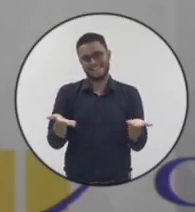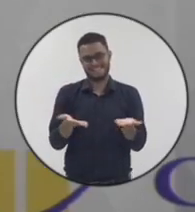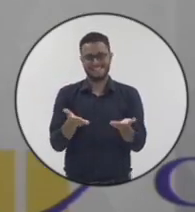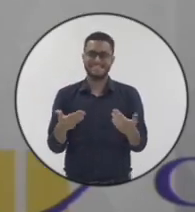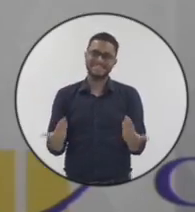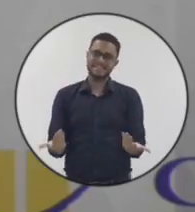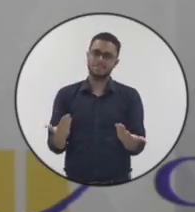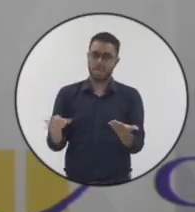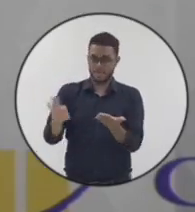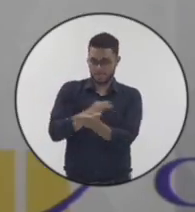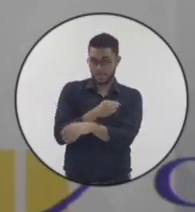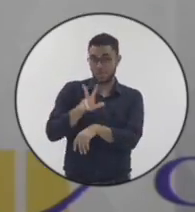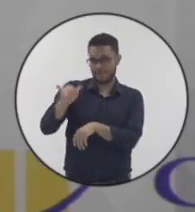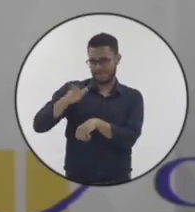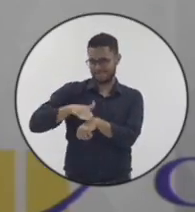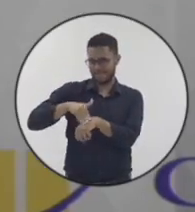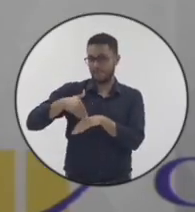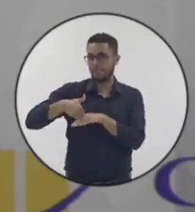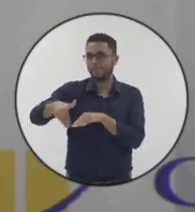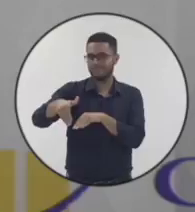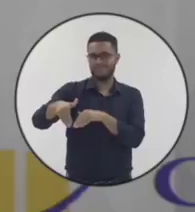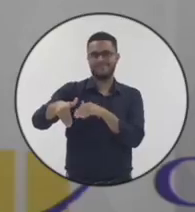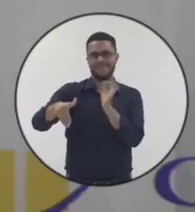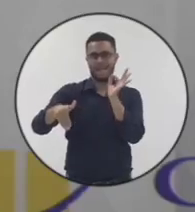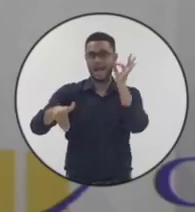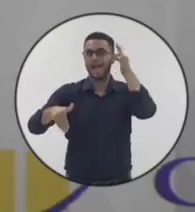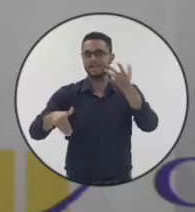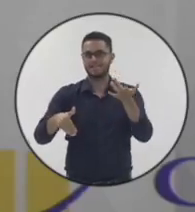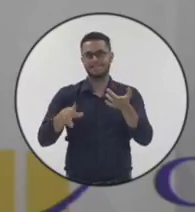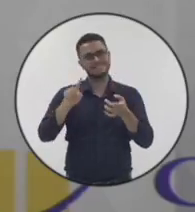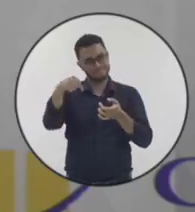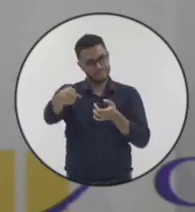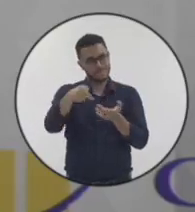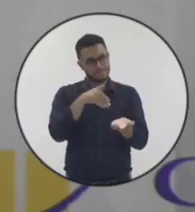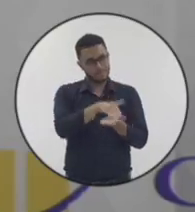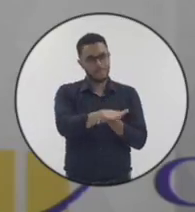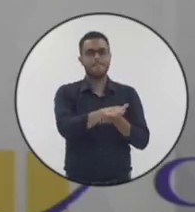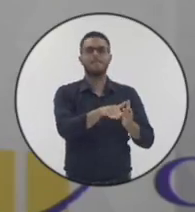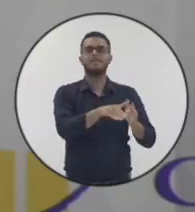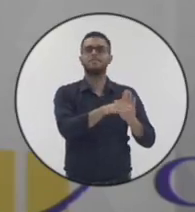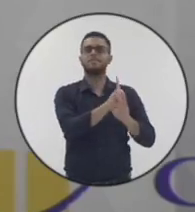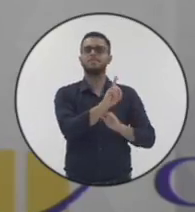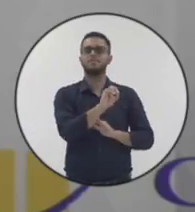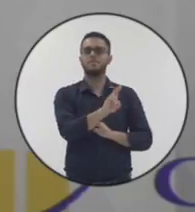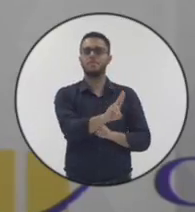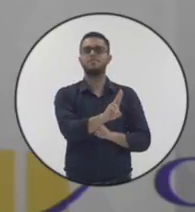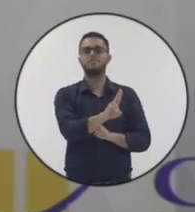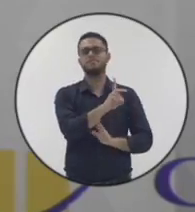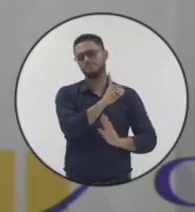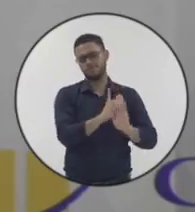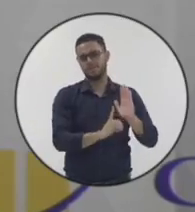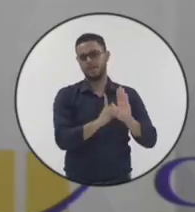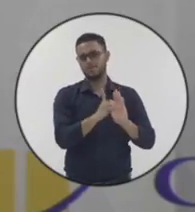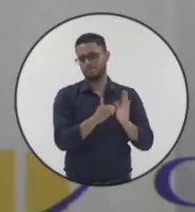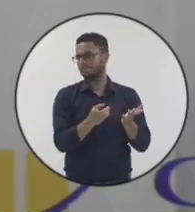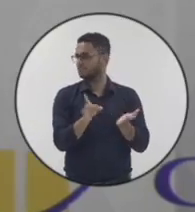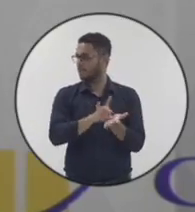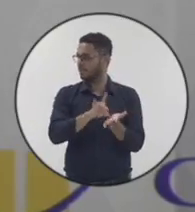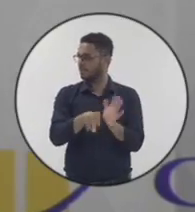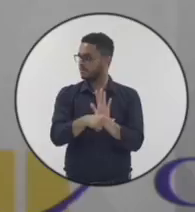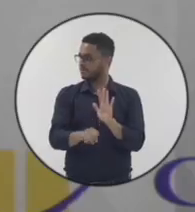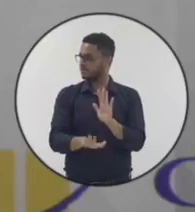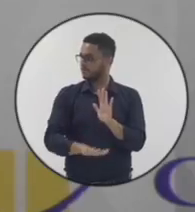assinada dentro de alguns minutos e será publicada em seguida no Diário Oficial da União. No exercício